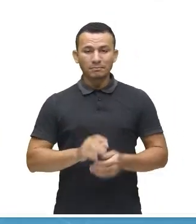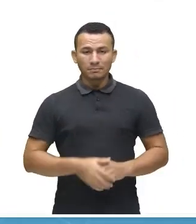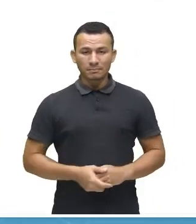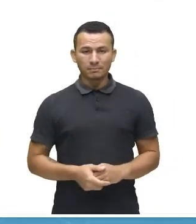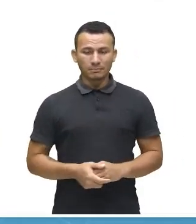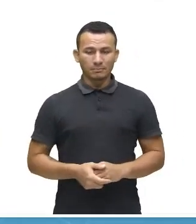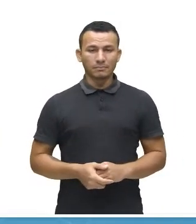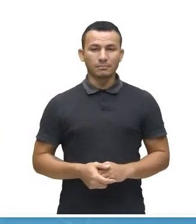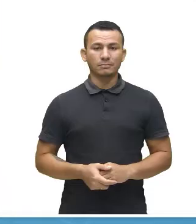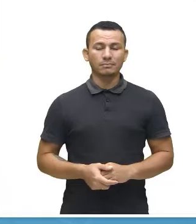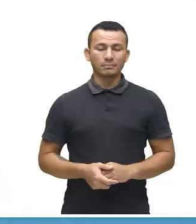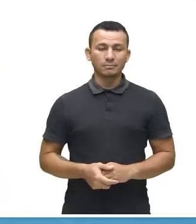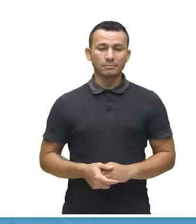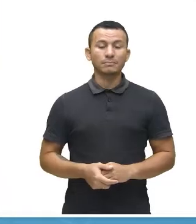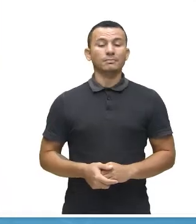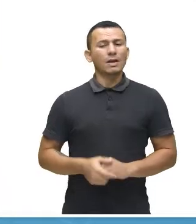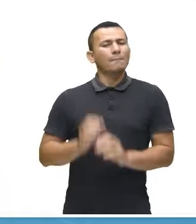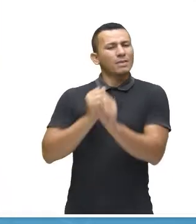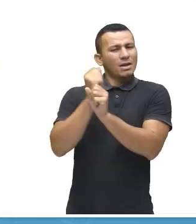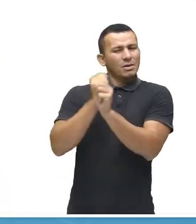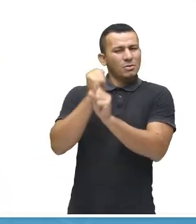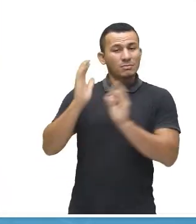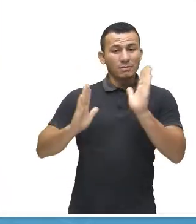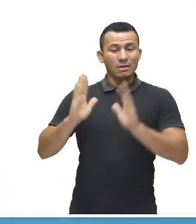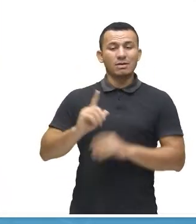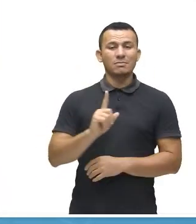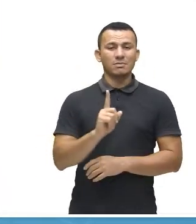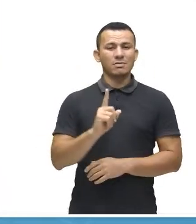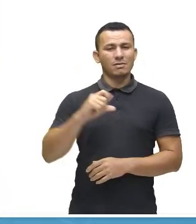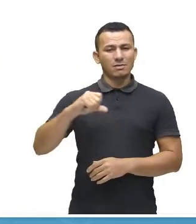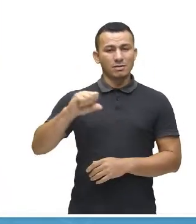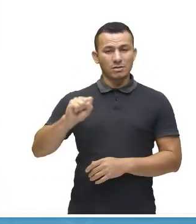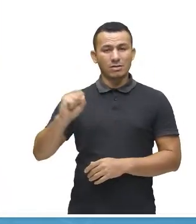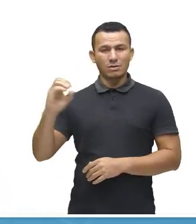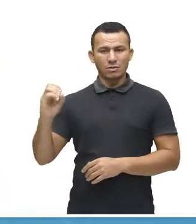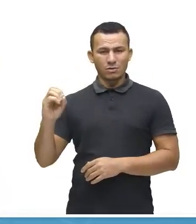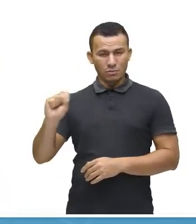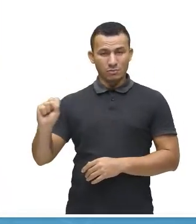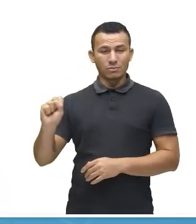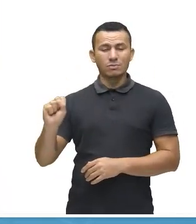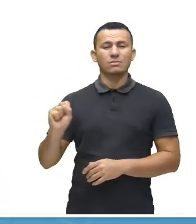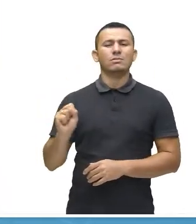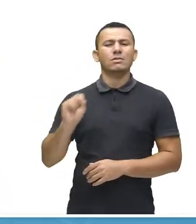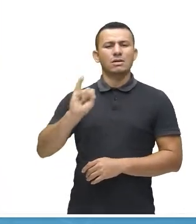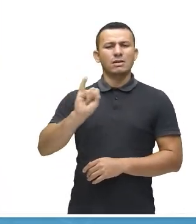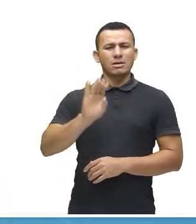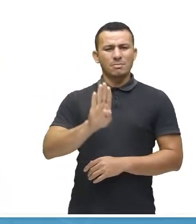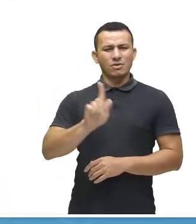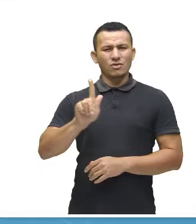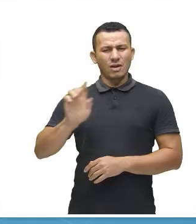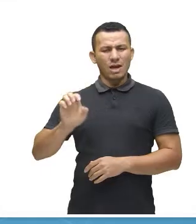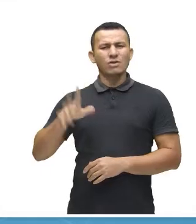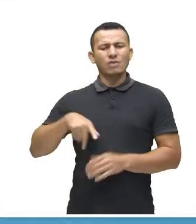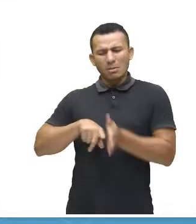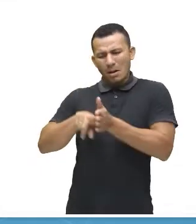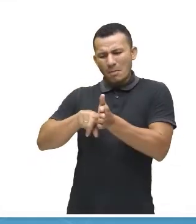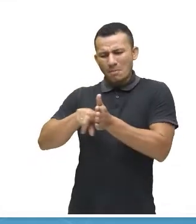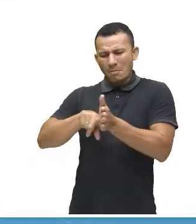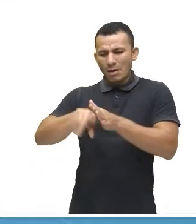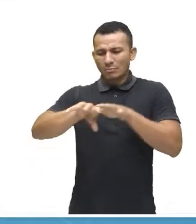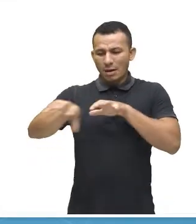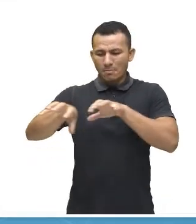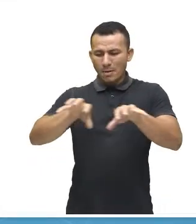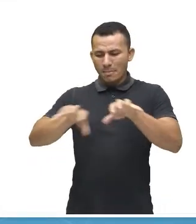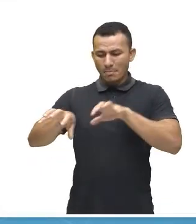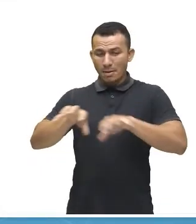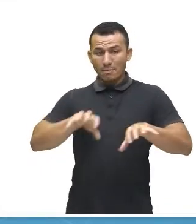Aí o que acontece? Em 1988, o IBGE fez uma divisão do Brasil em 5 regiões,